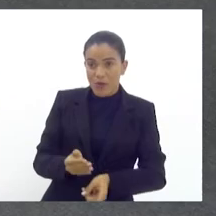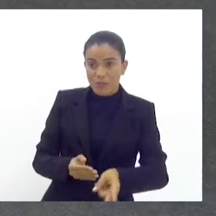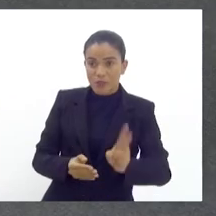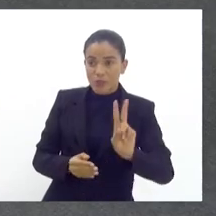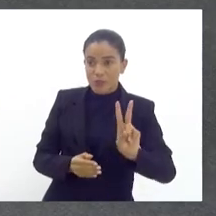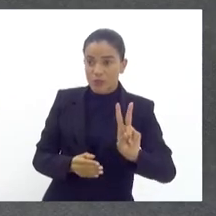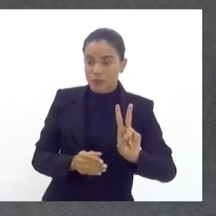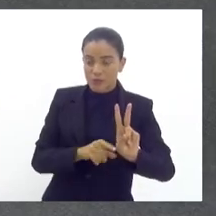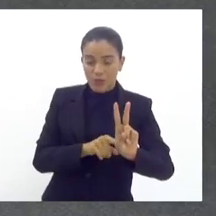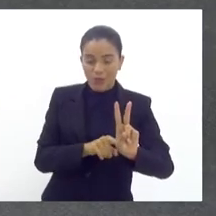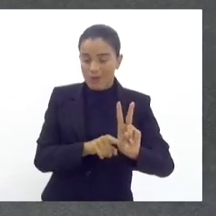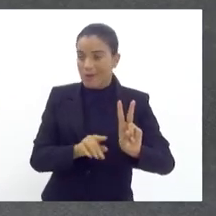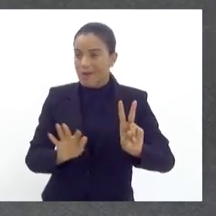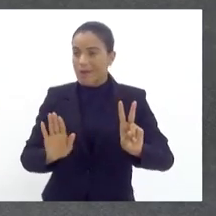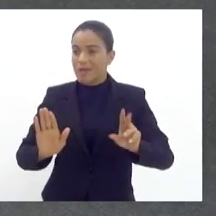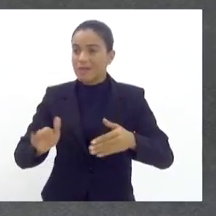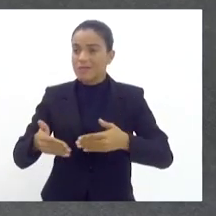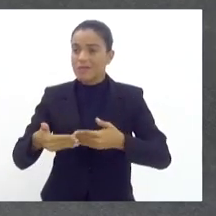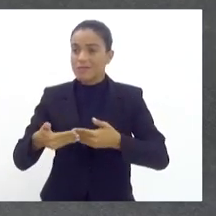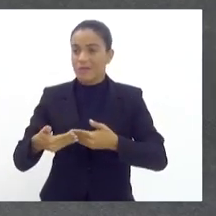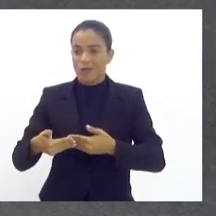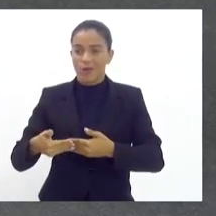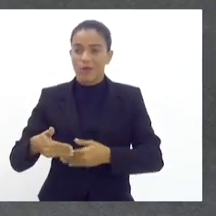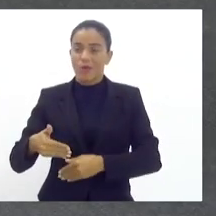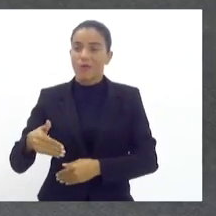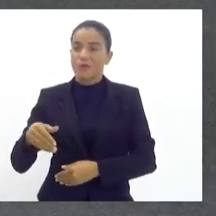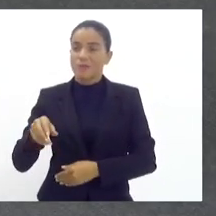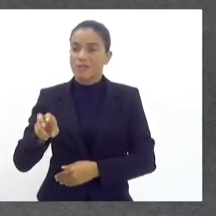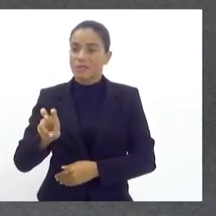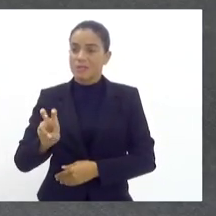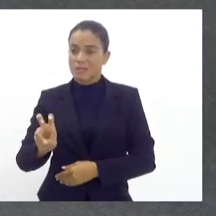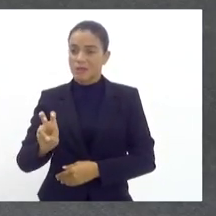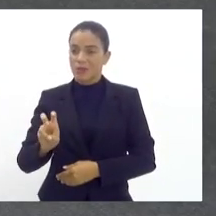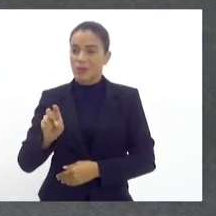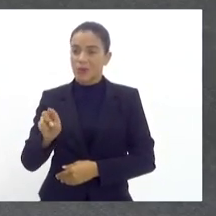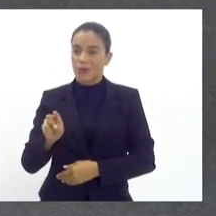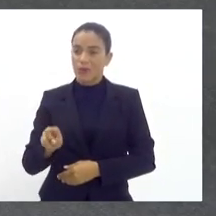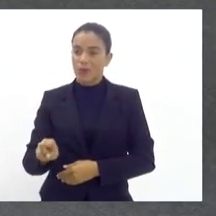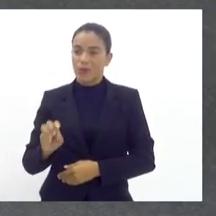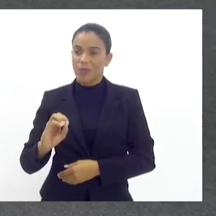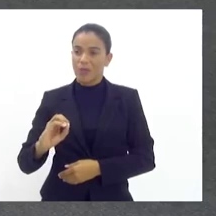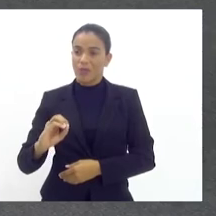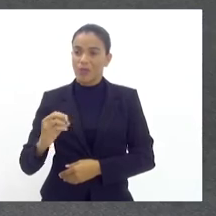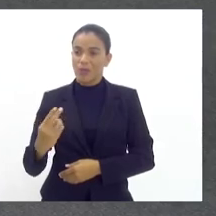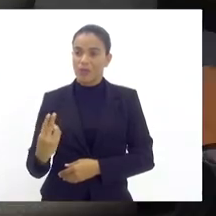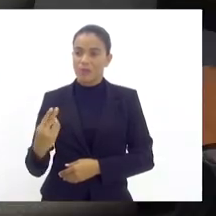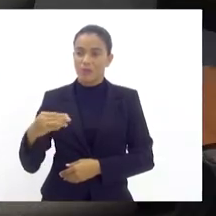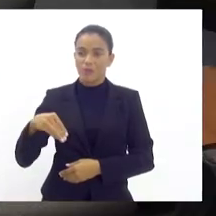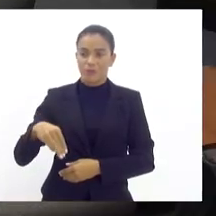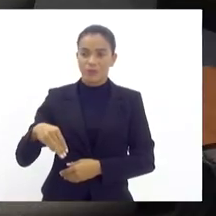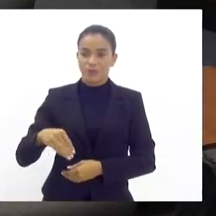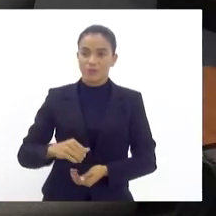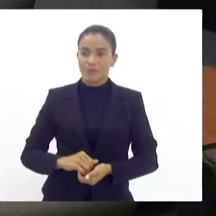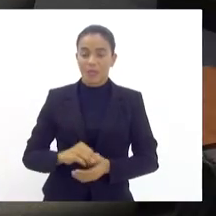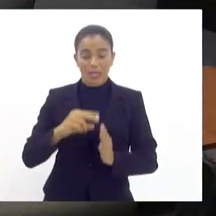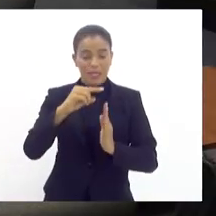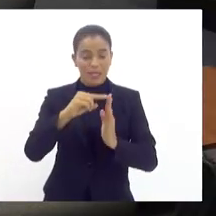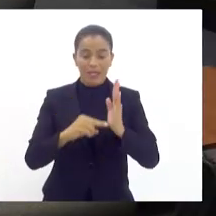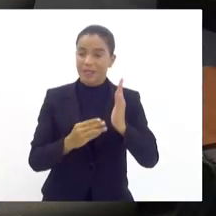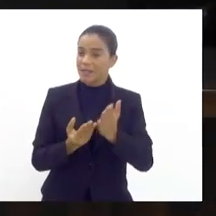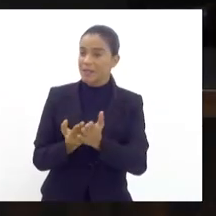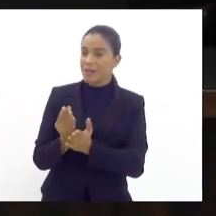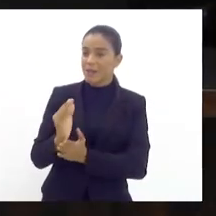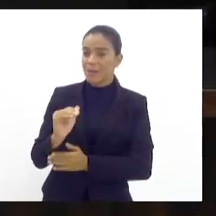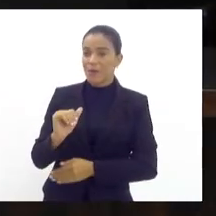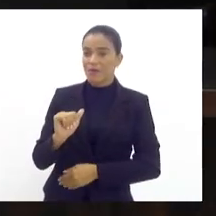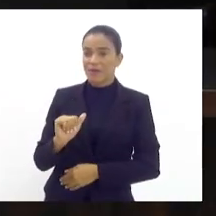horas encerrou-se as 17 horas e dois minutos iria provar